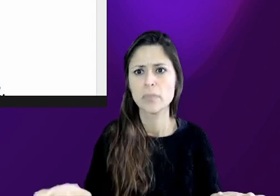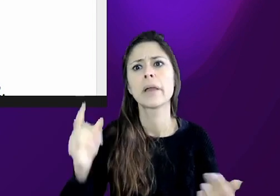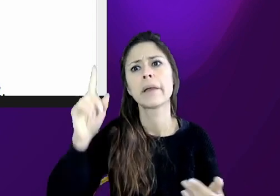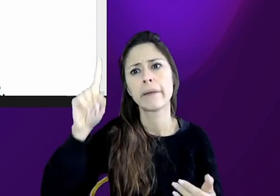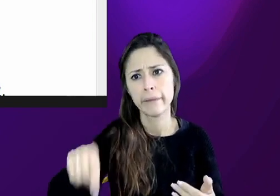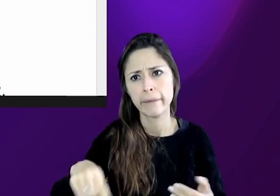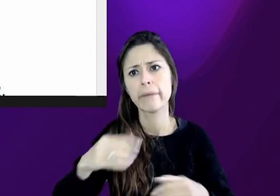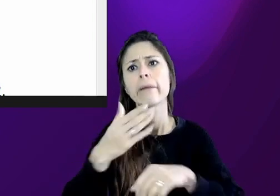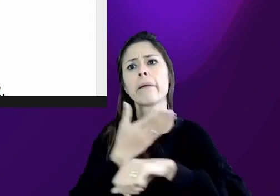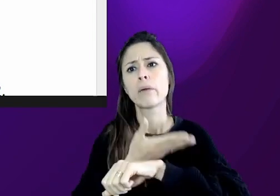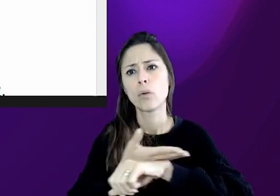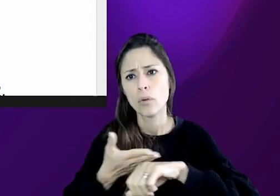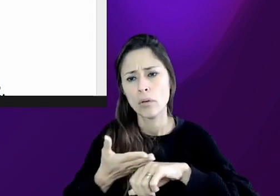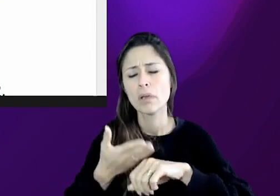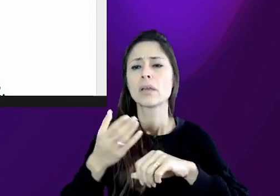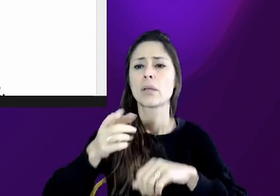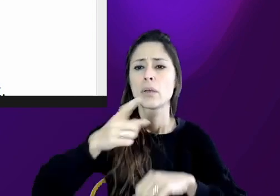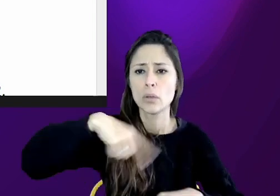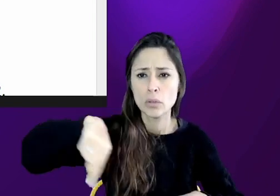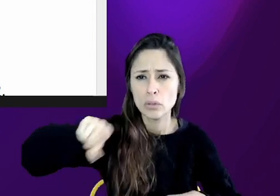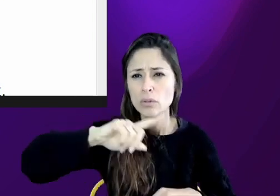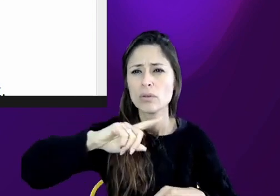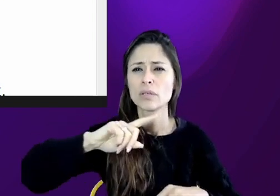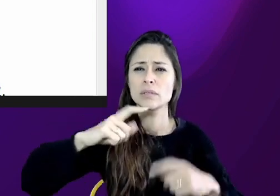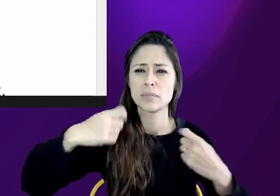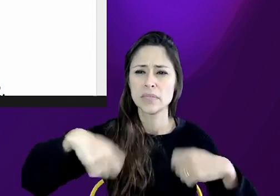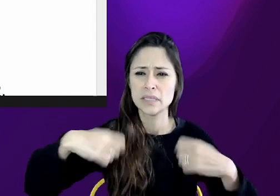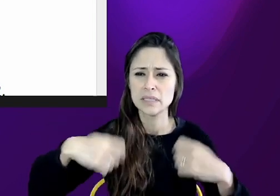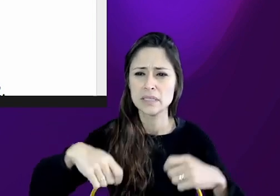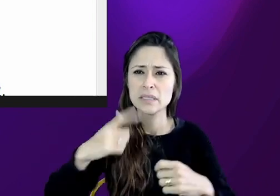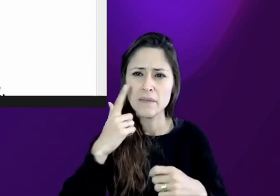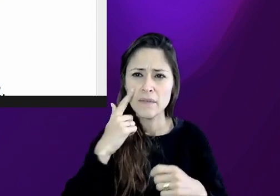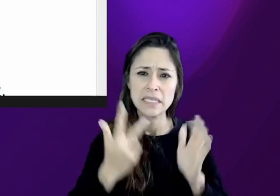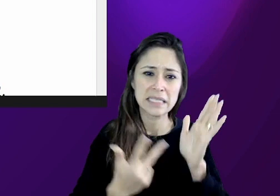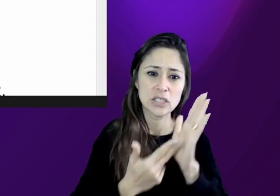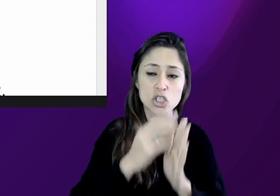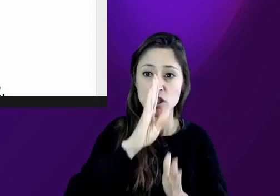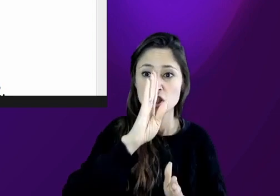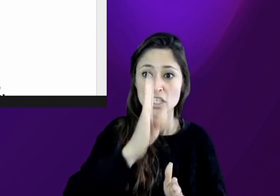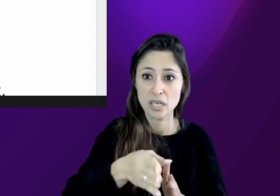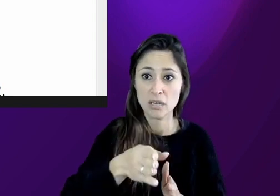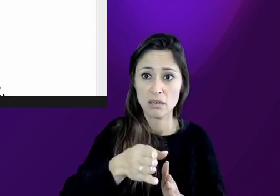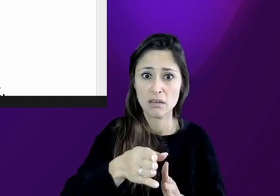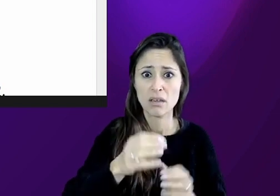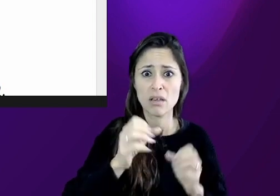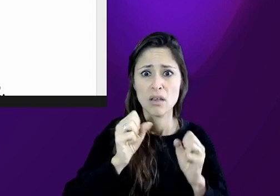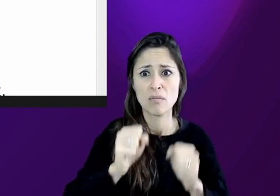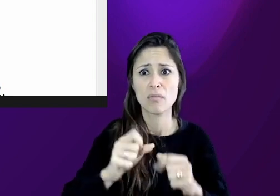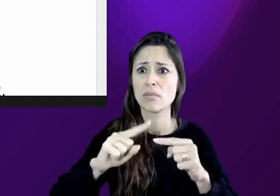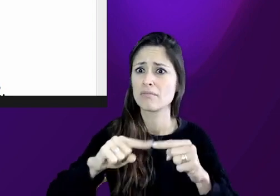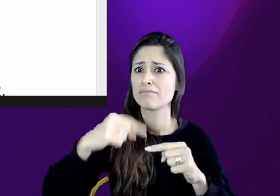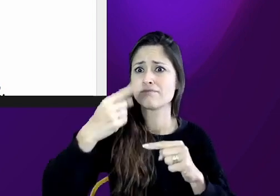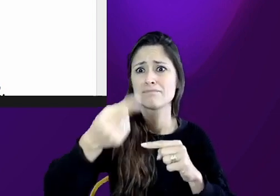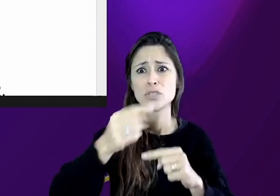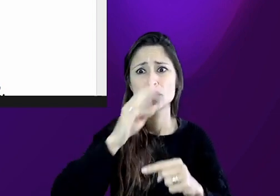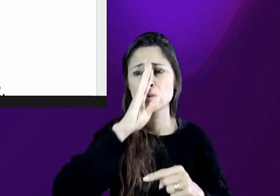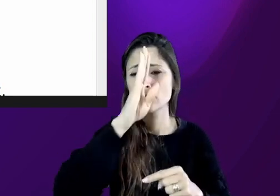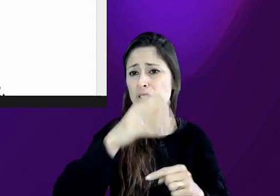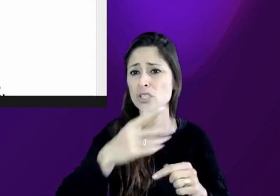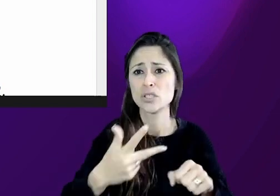a gente ter que colocar stent biliar. Então, se você operasse de cara, esse paciente iria logo para uma cirurgia em que você não